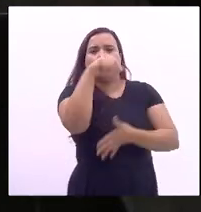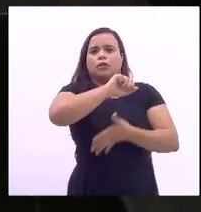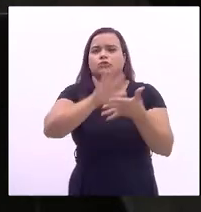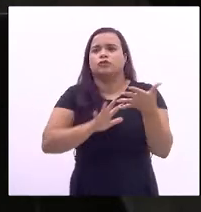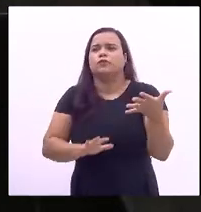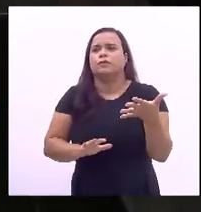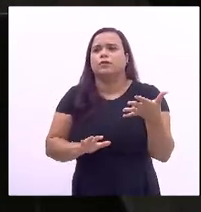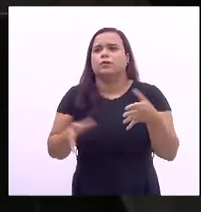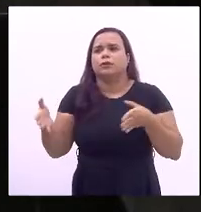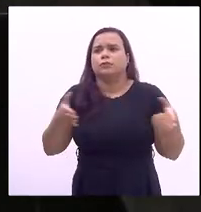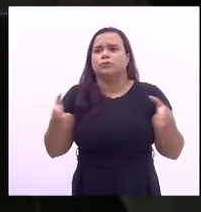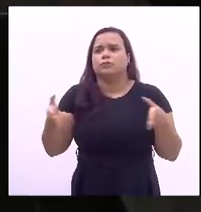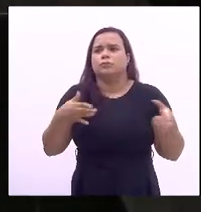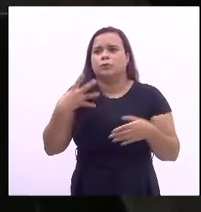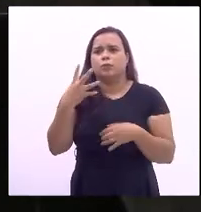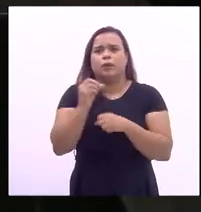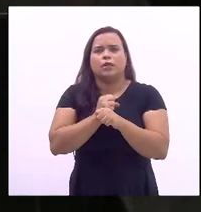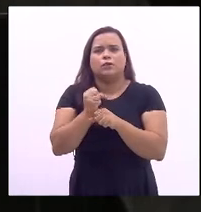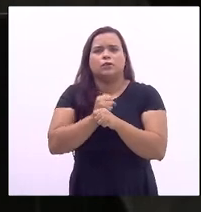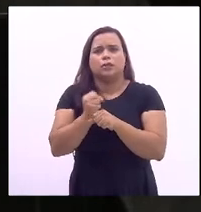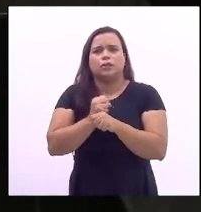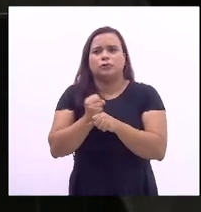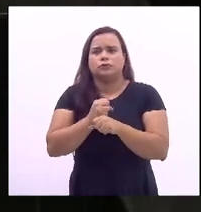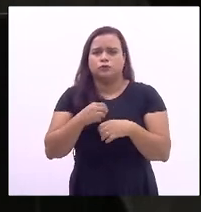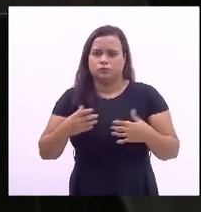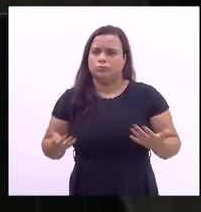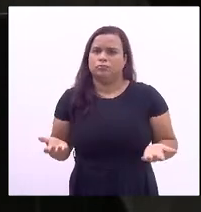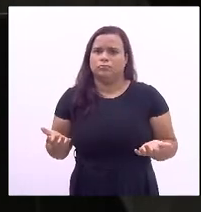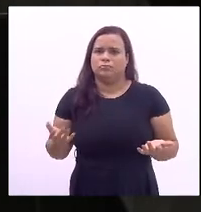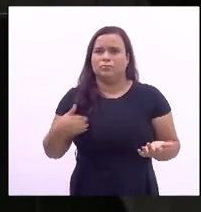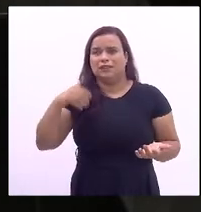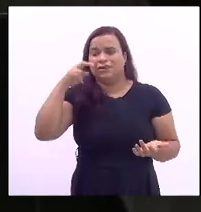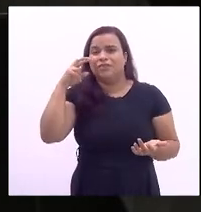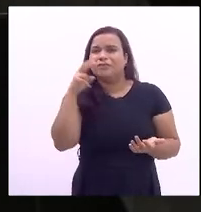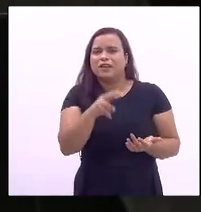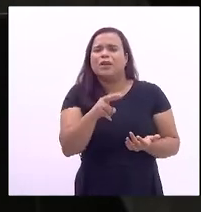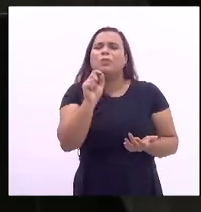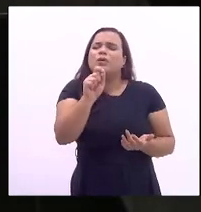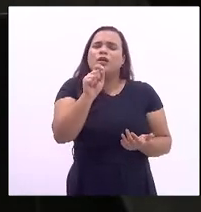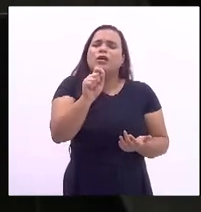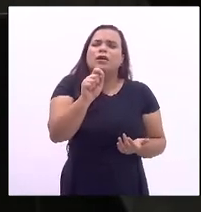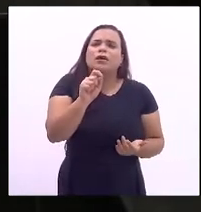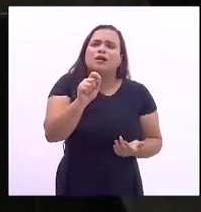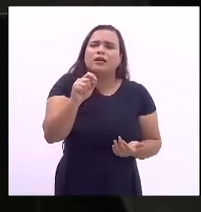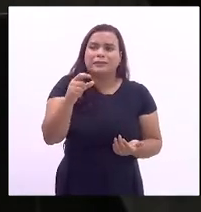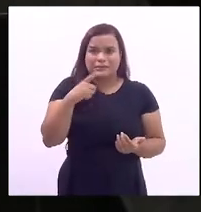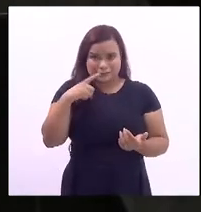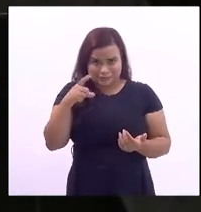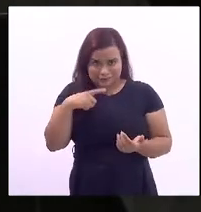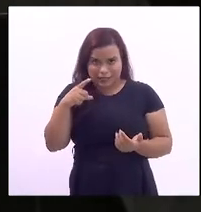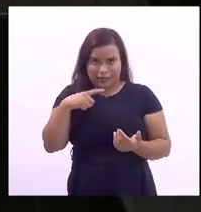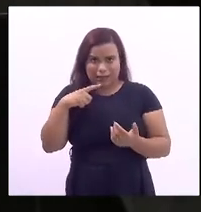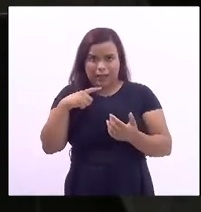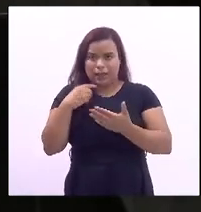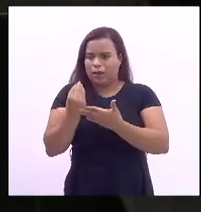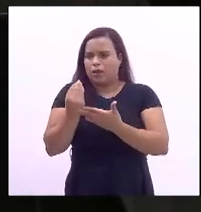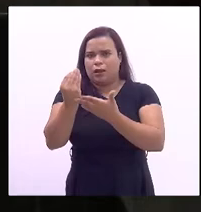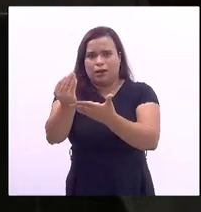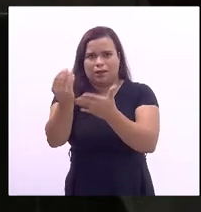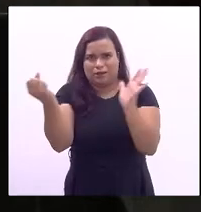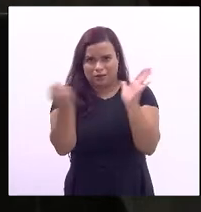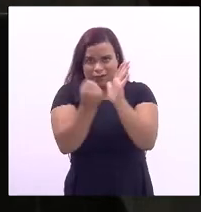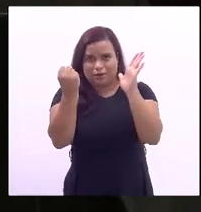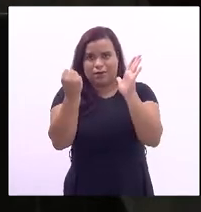é pelo menos 40 anos e sujo leva a depreender que só vai ter a benesse fiscal